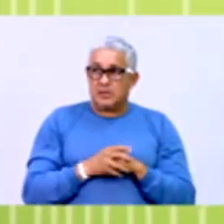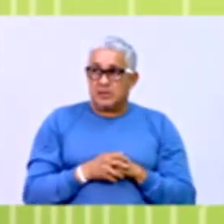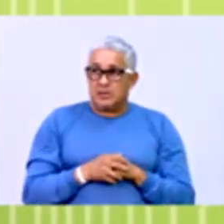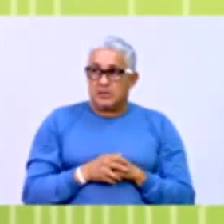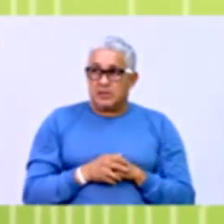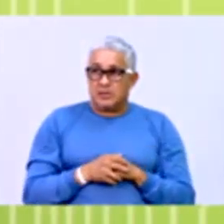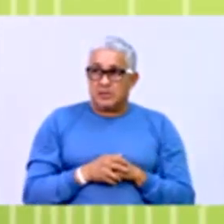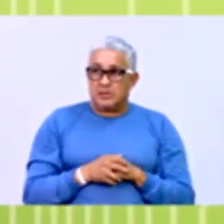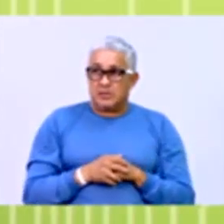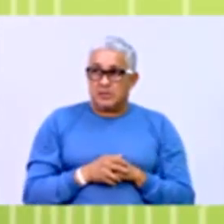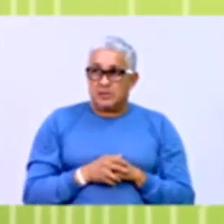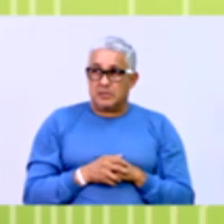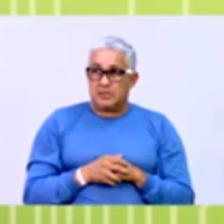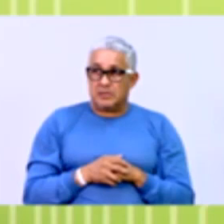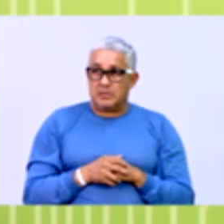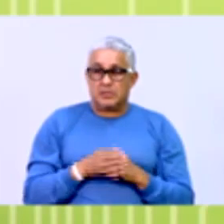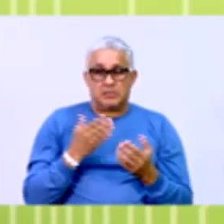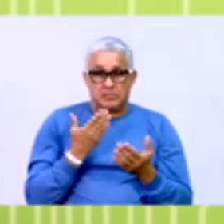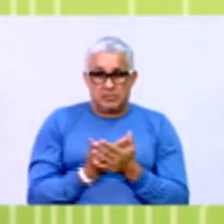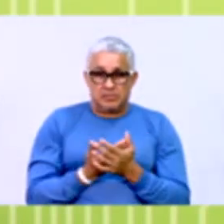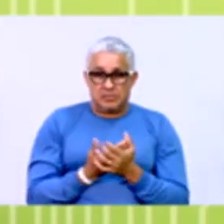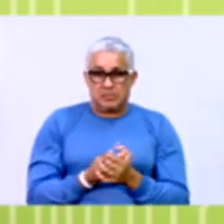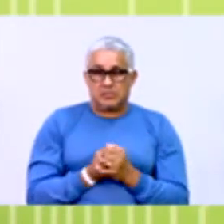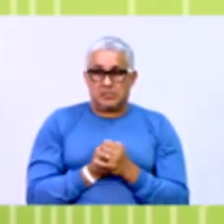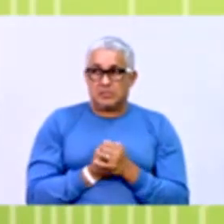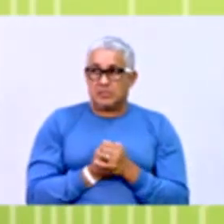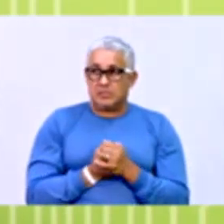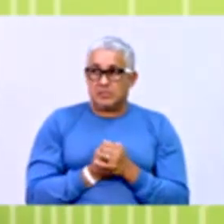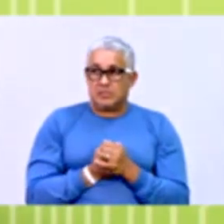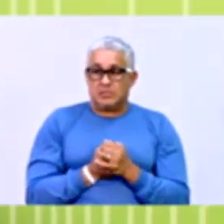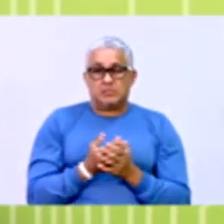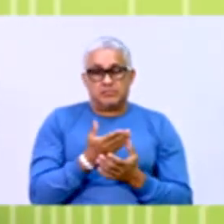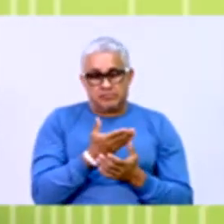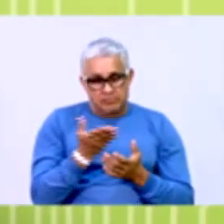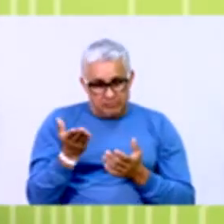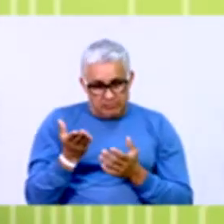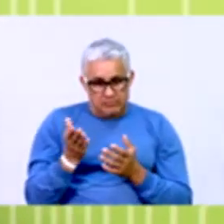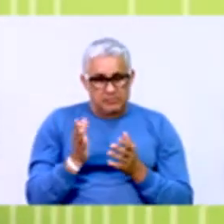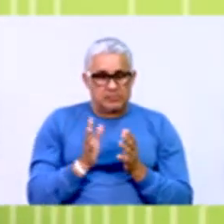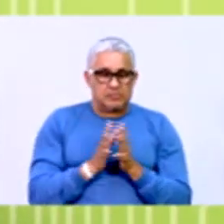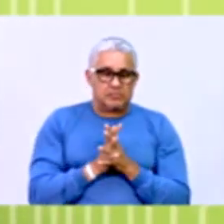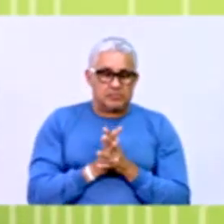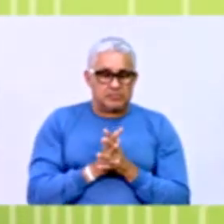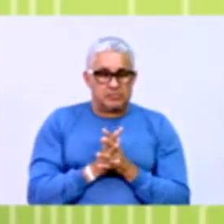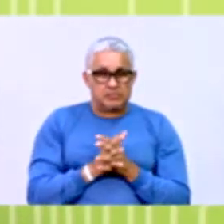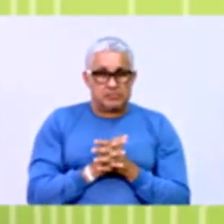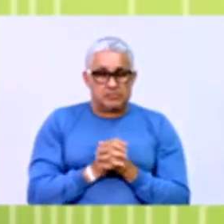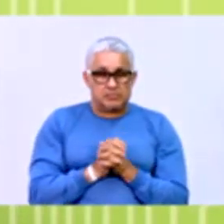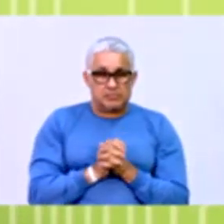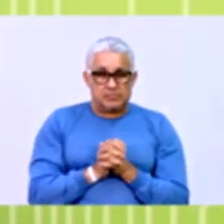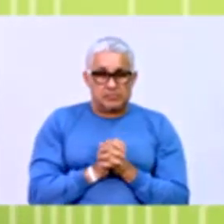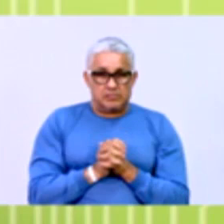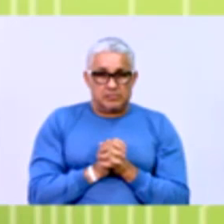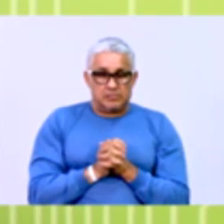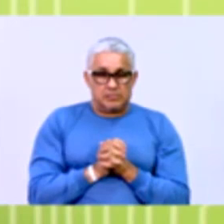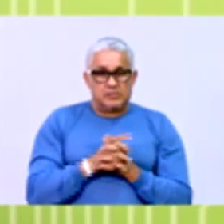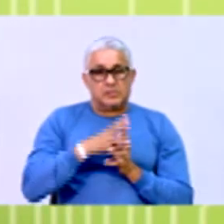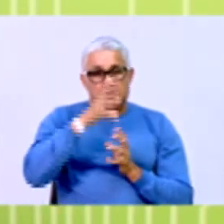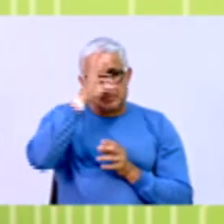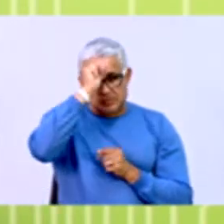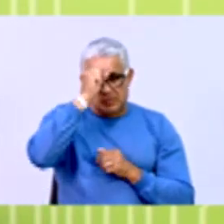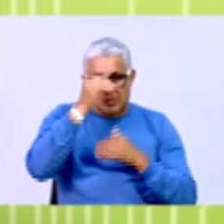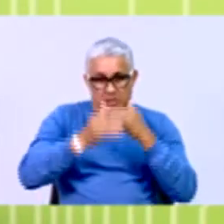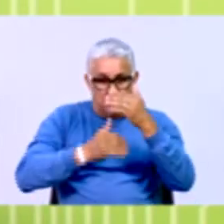nós chegamos ao final de mais essa aula. Esperamos que vocês tenham caminhado um pouquinho